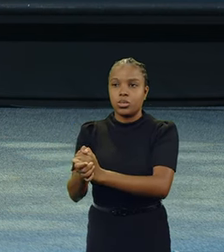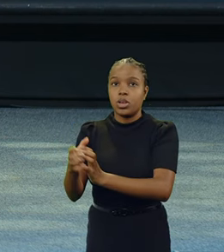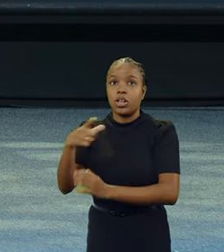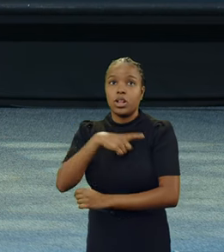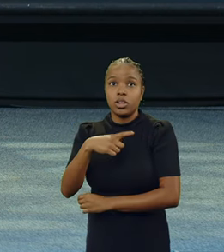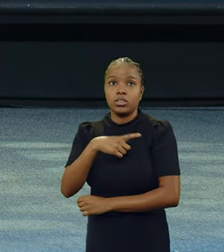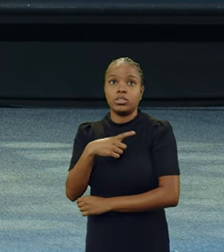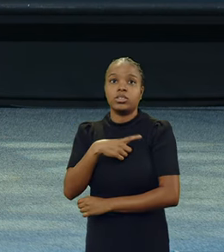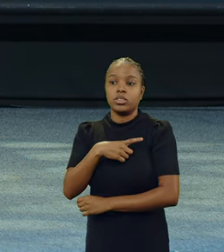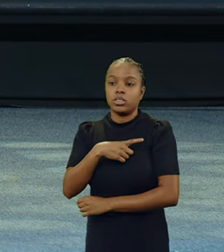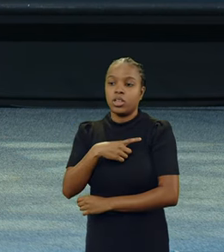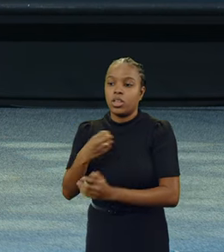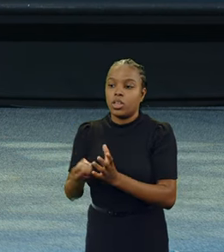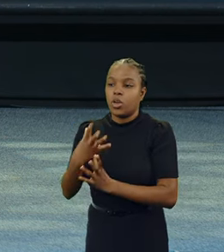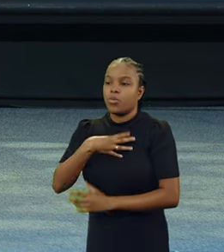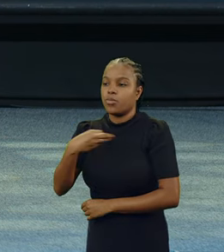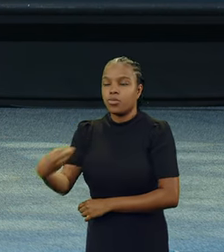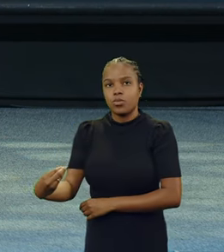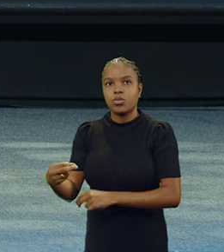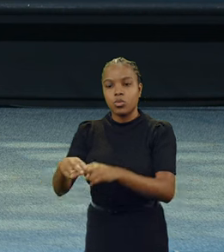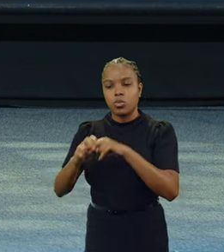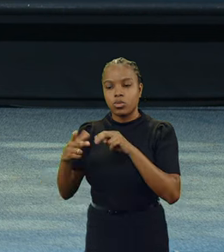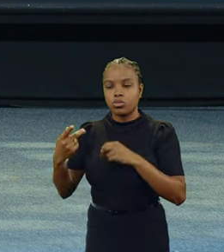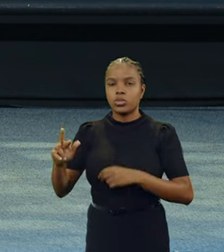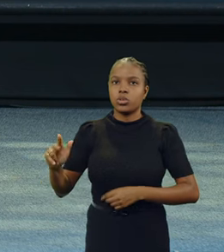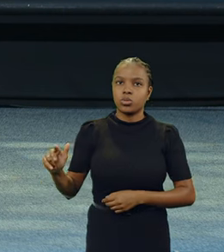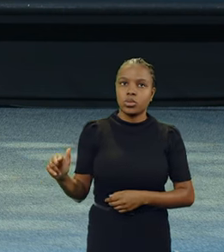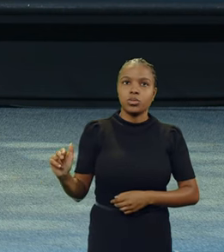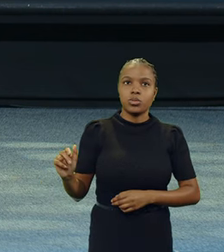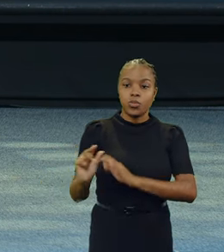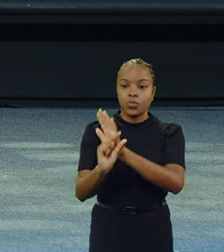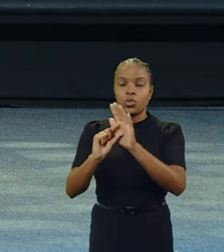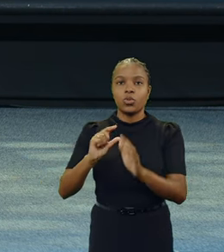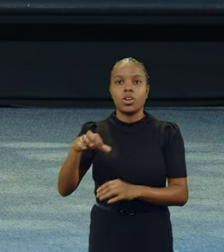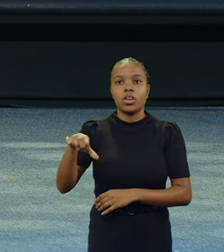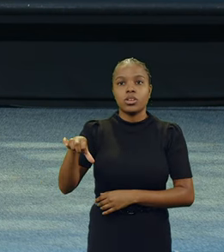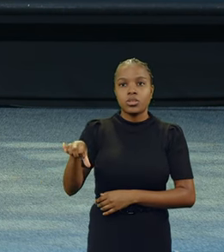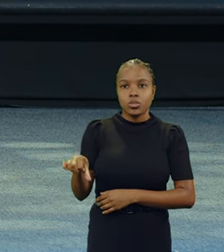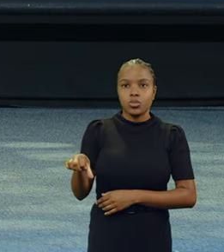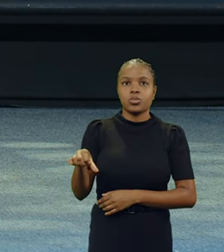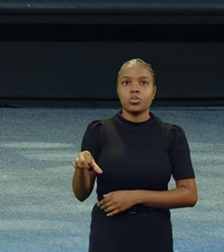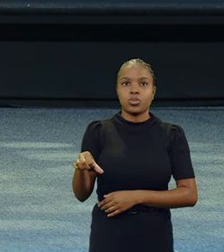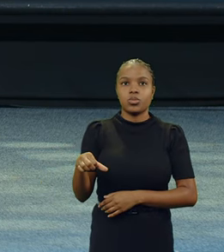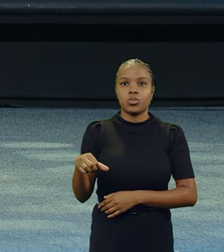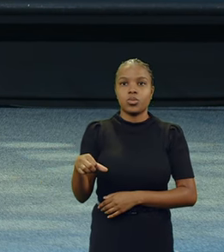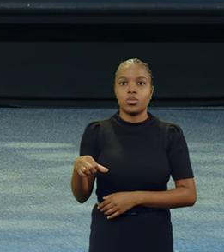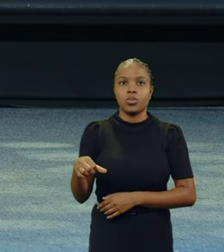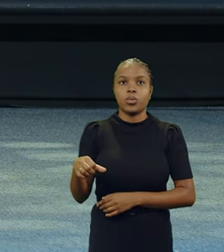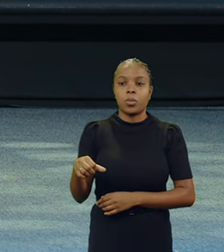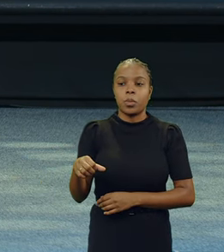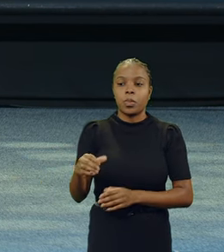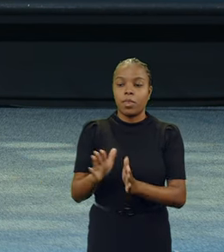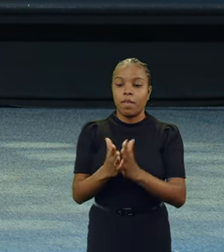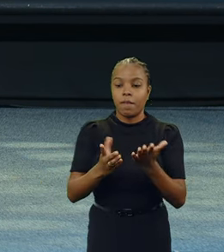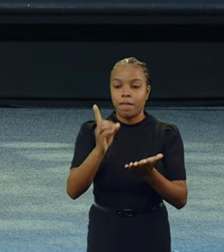suscita semente a teu irmão. No versículo 9, aí a palavra